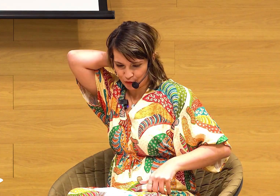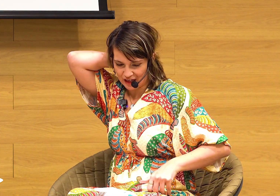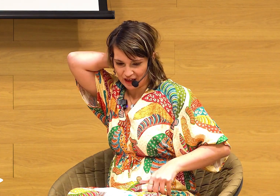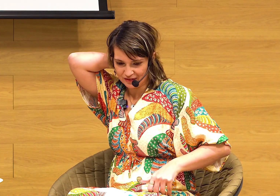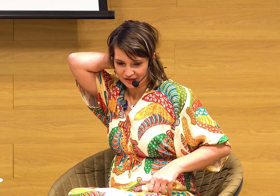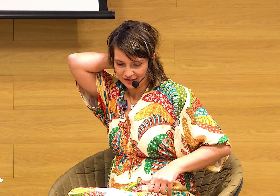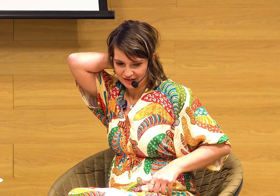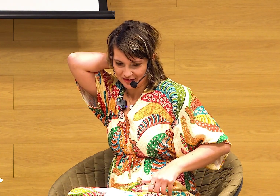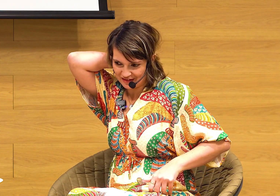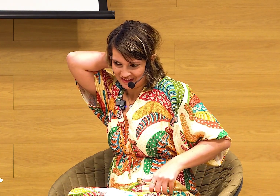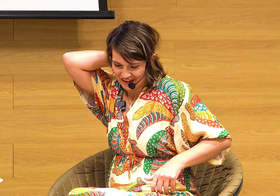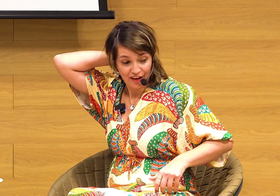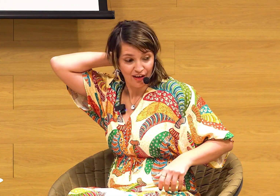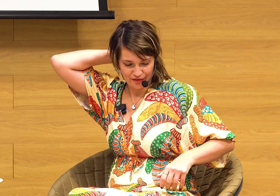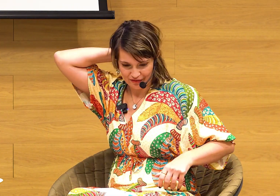Vamos trocar?